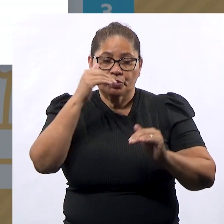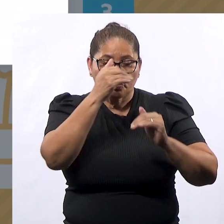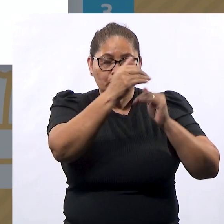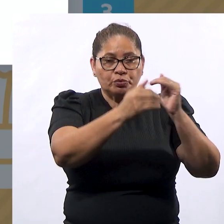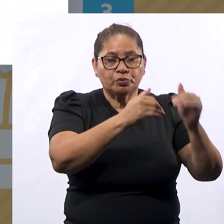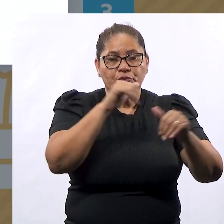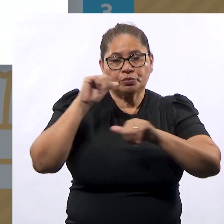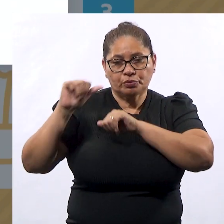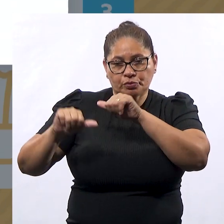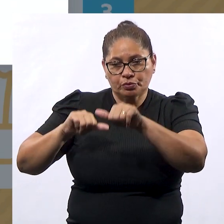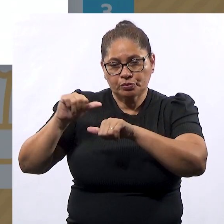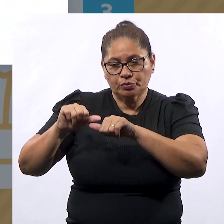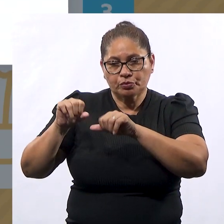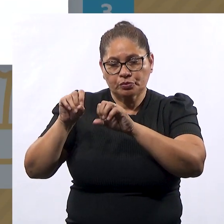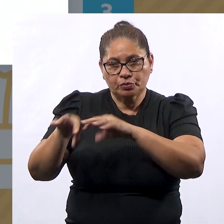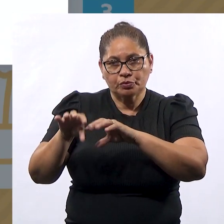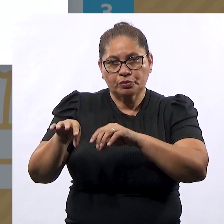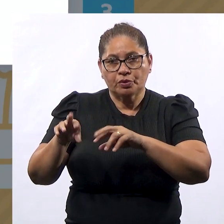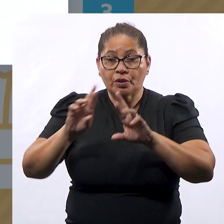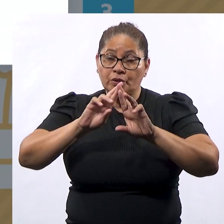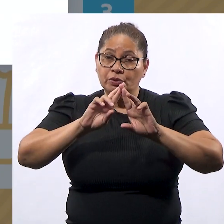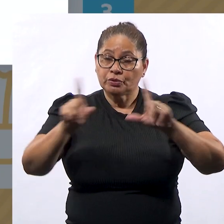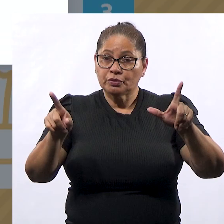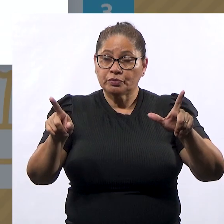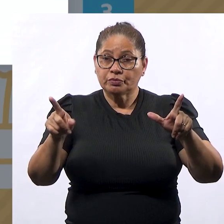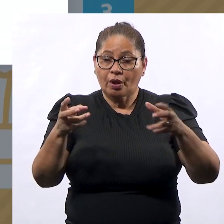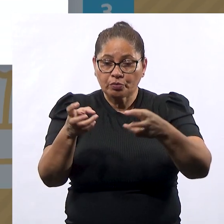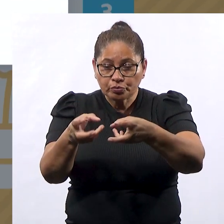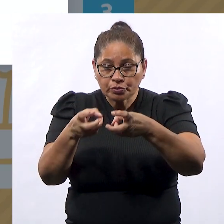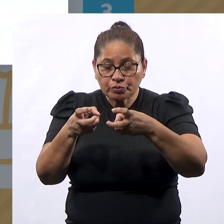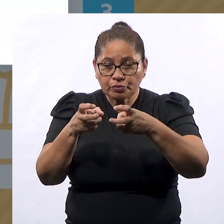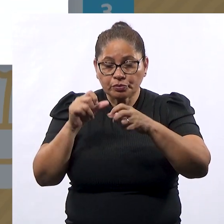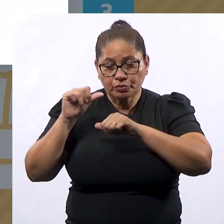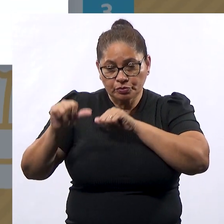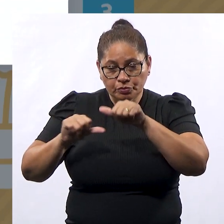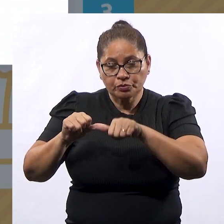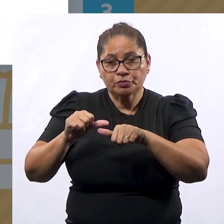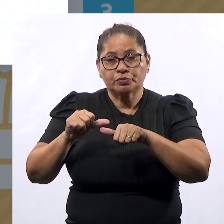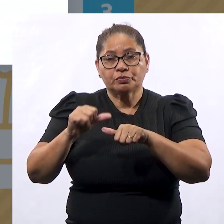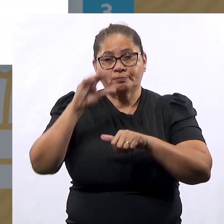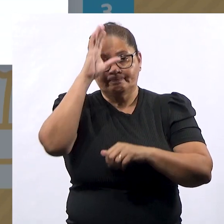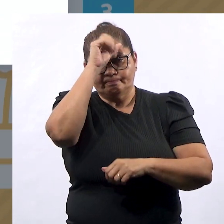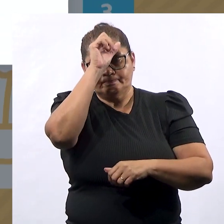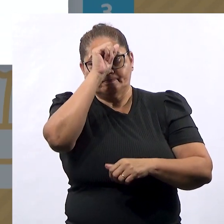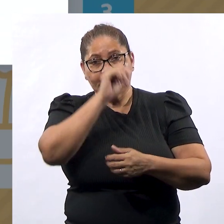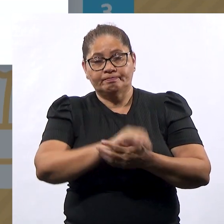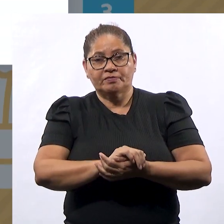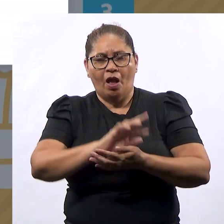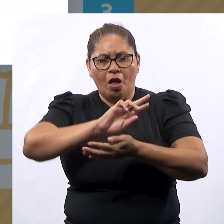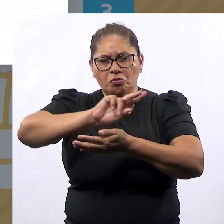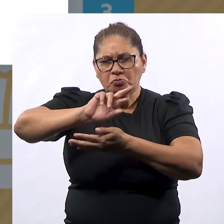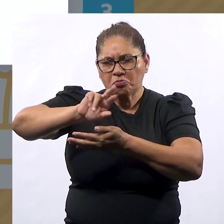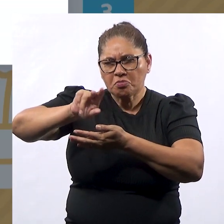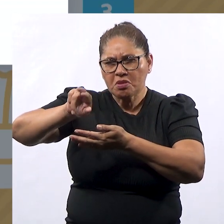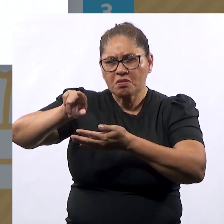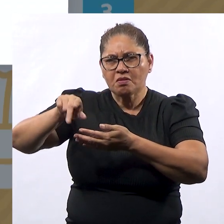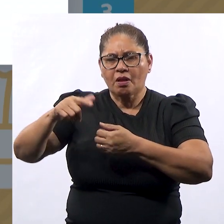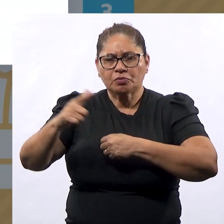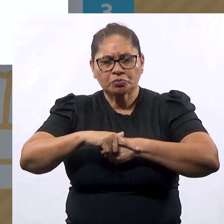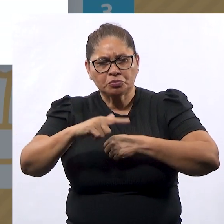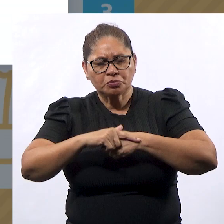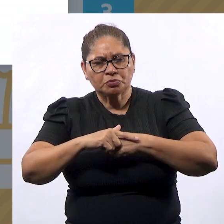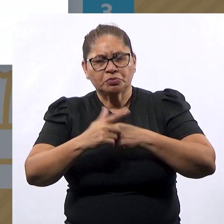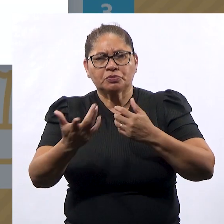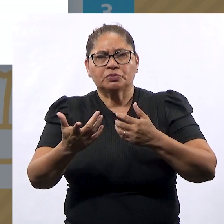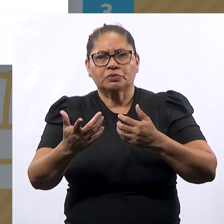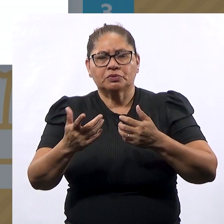e a evolução da avaliação educacional, as diferentes concepções de avaliação da aprendizagem, as diversas